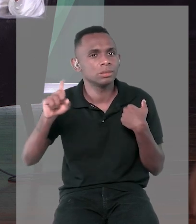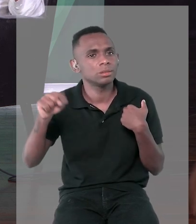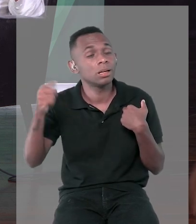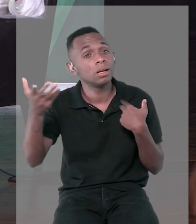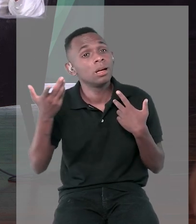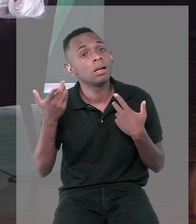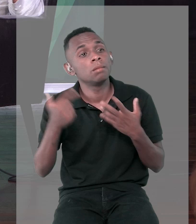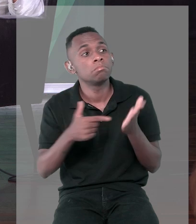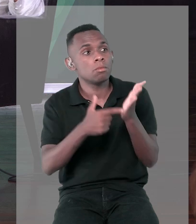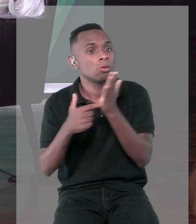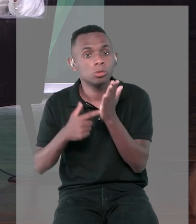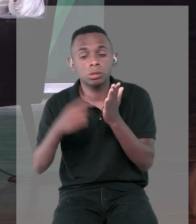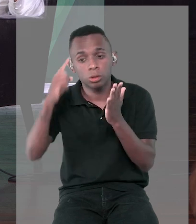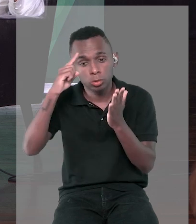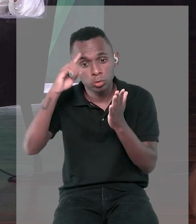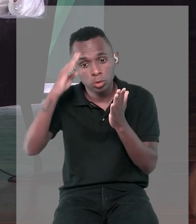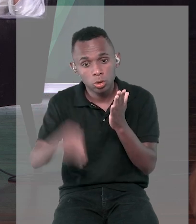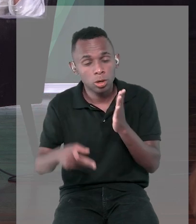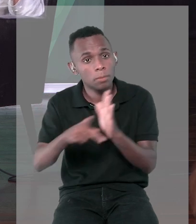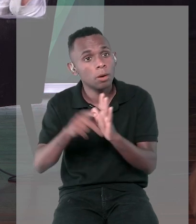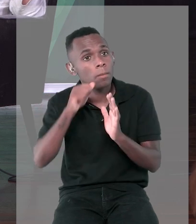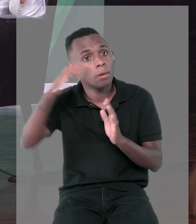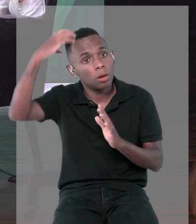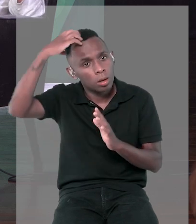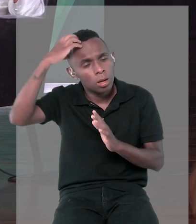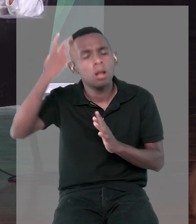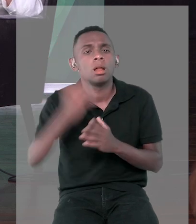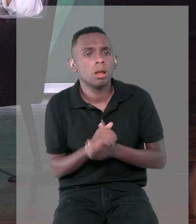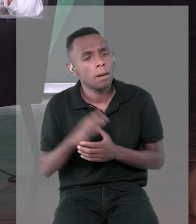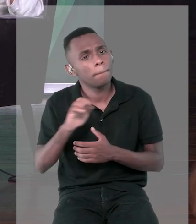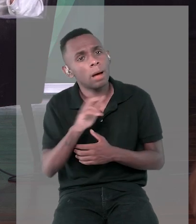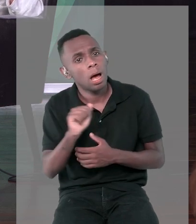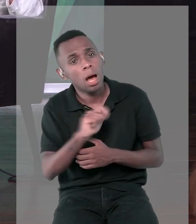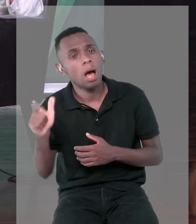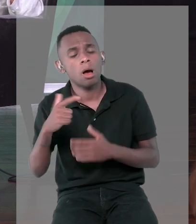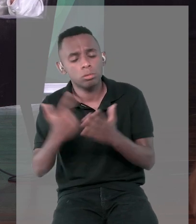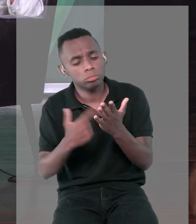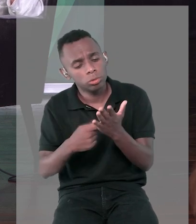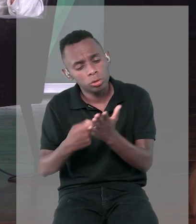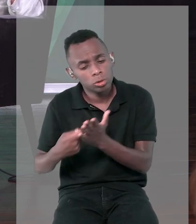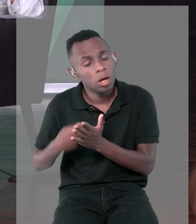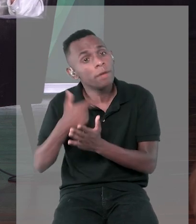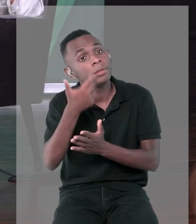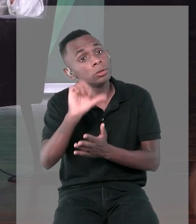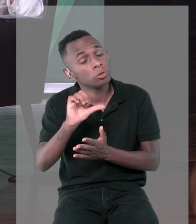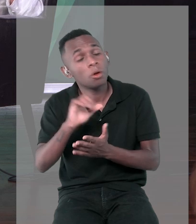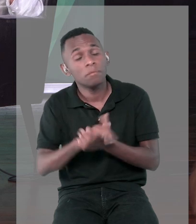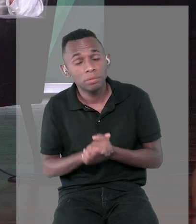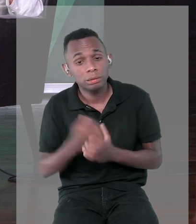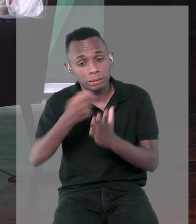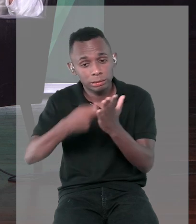E lá ele me mostrou os diários da Condessa de Barral, são 29 caderninhos, mas escritos a nanquim,